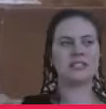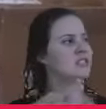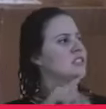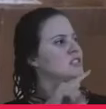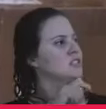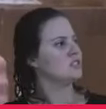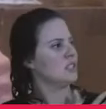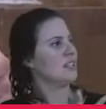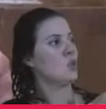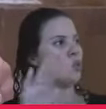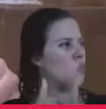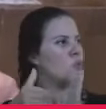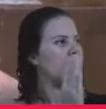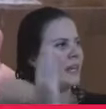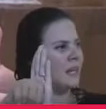criminosos